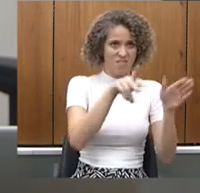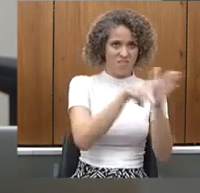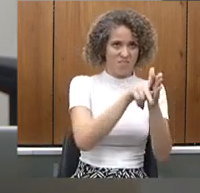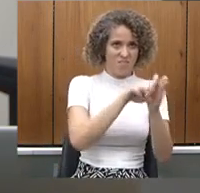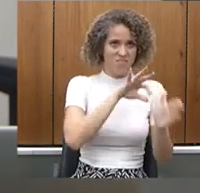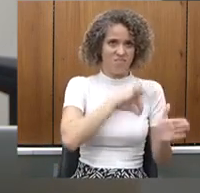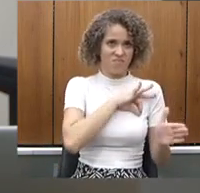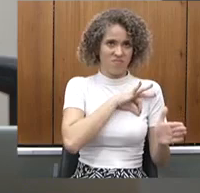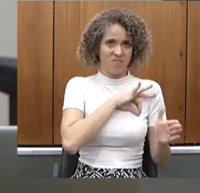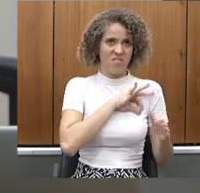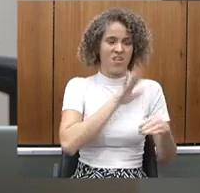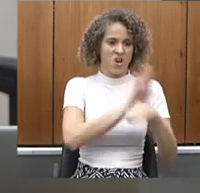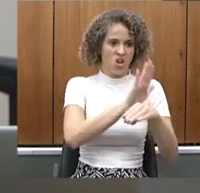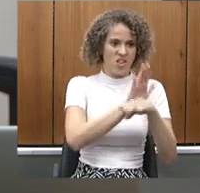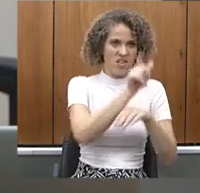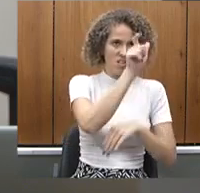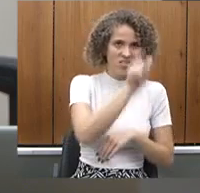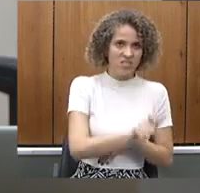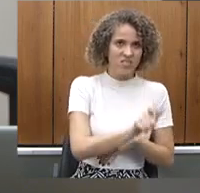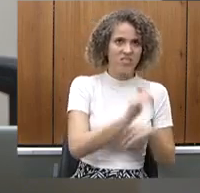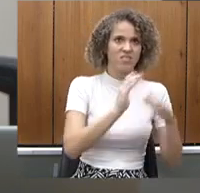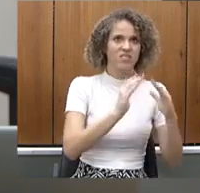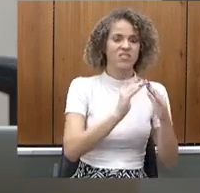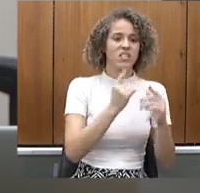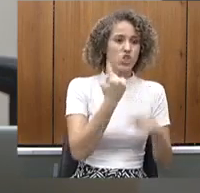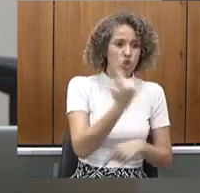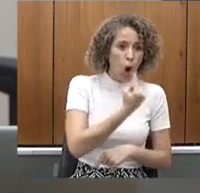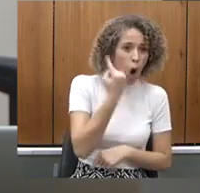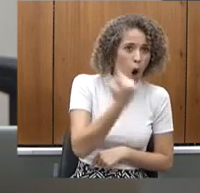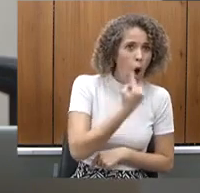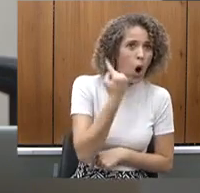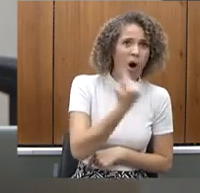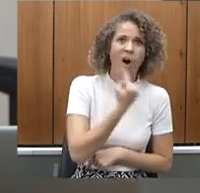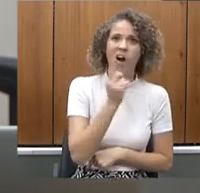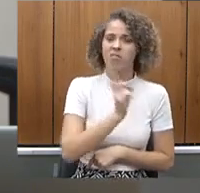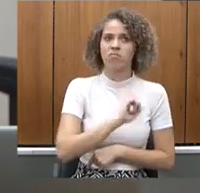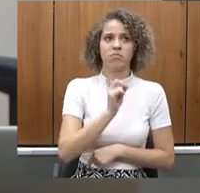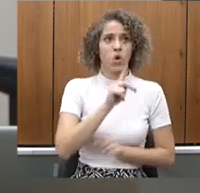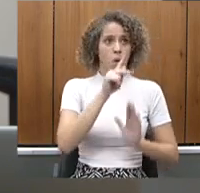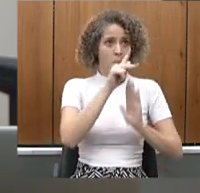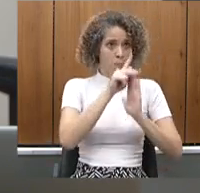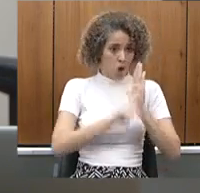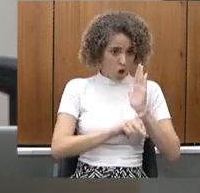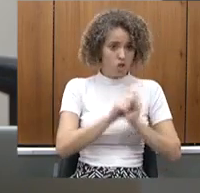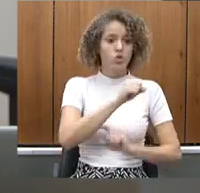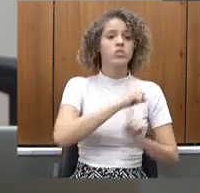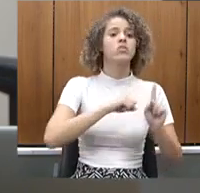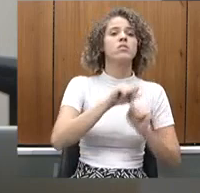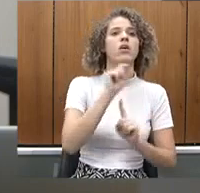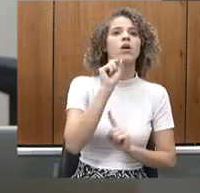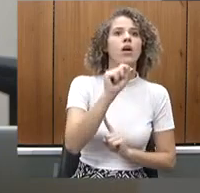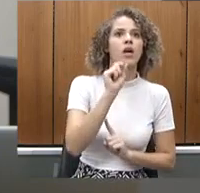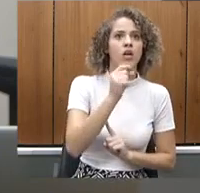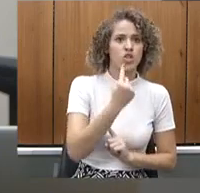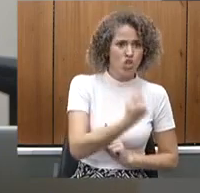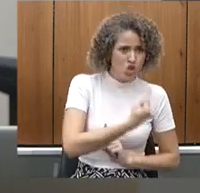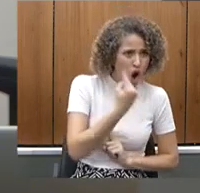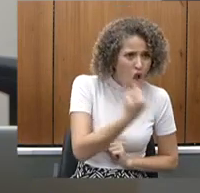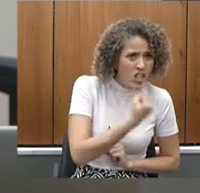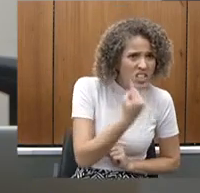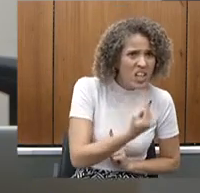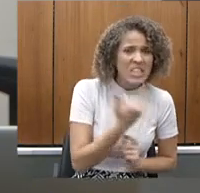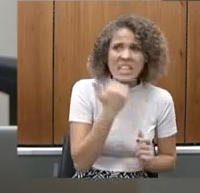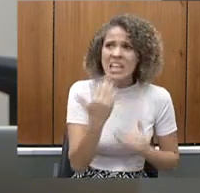prevenção à violência doméstica não anda sozinho o projeto social desenvolvido aqui não anda sozinho